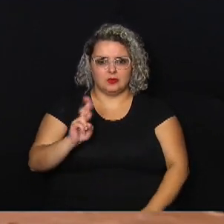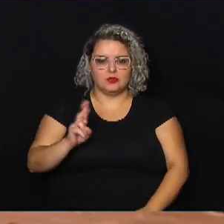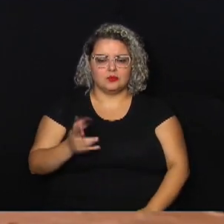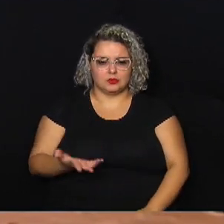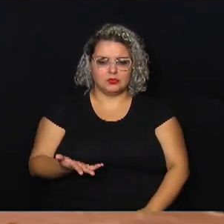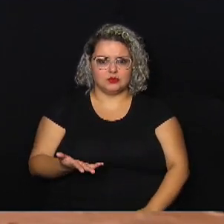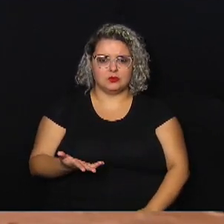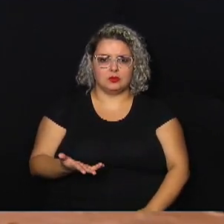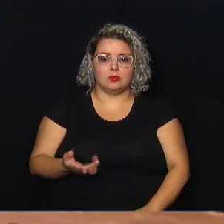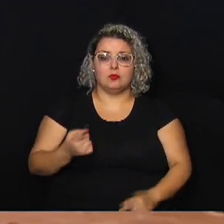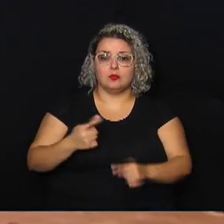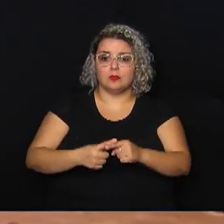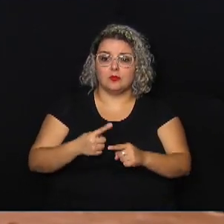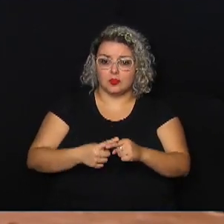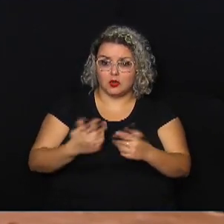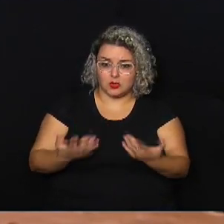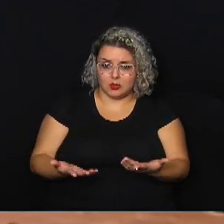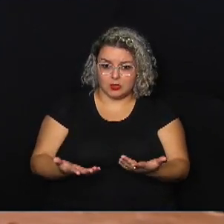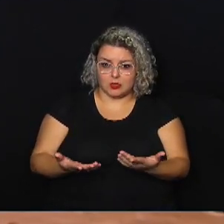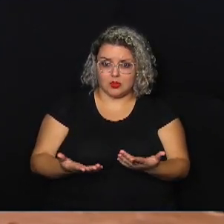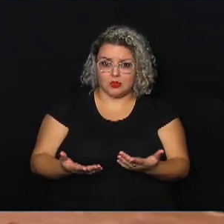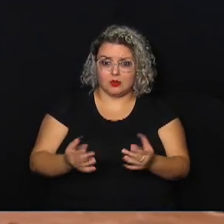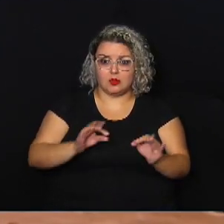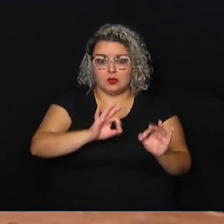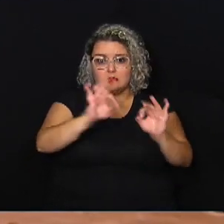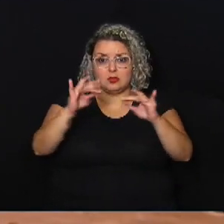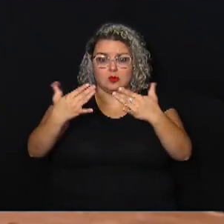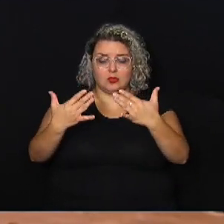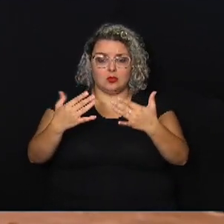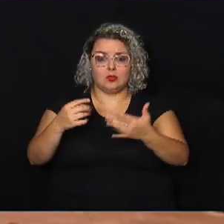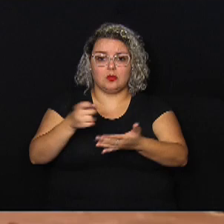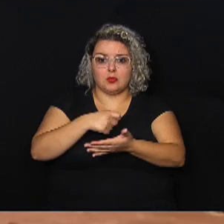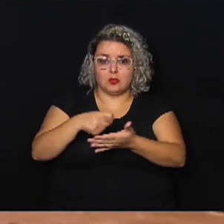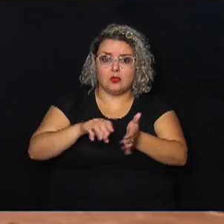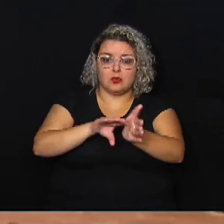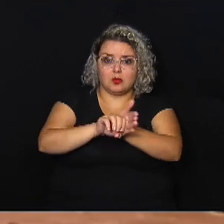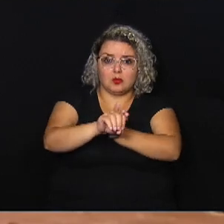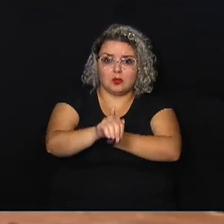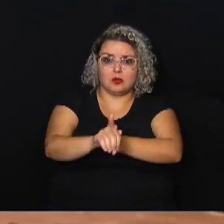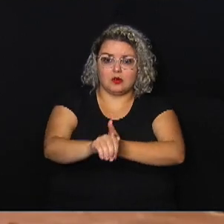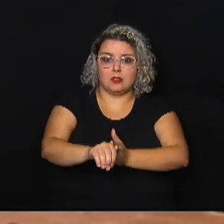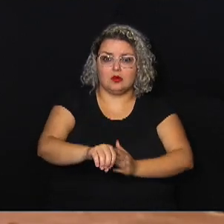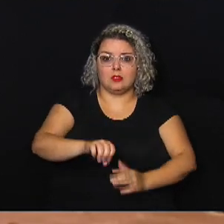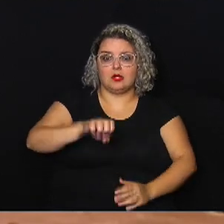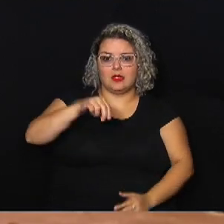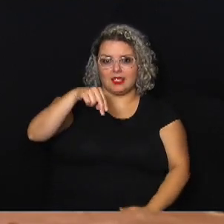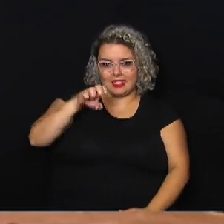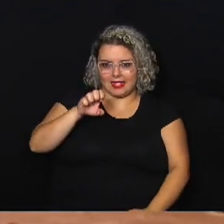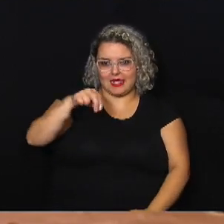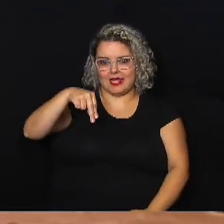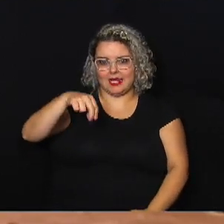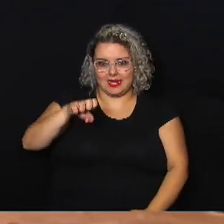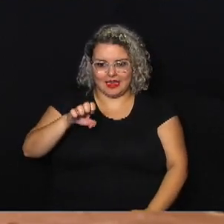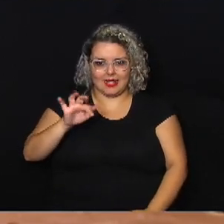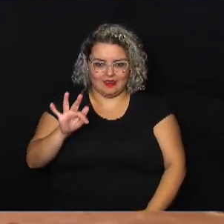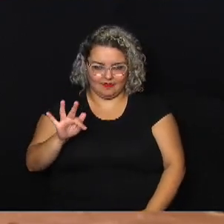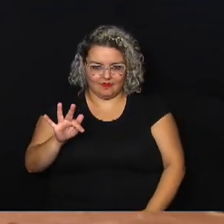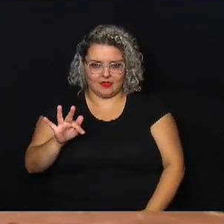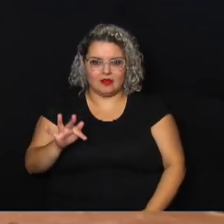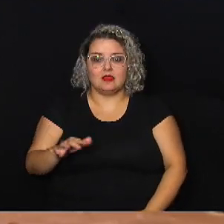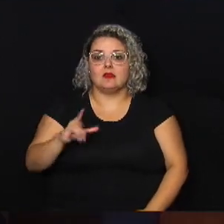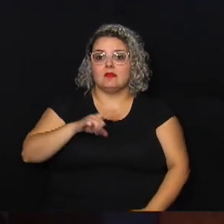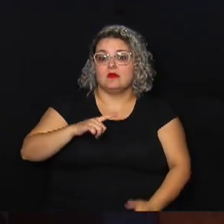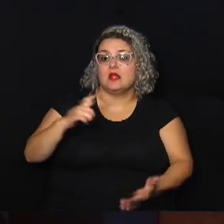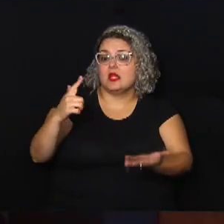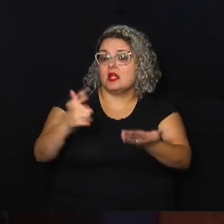propositalmente, porque o espectador pode colocar no Google, põe ENEF, a sigla, e ele vai ter